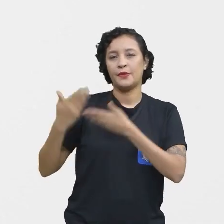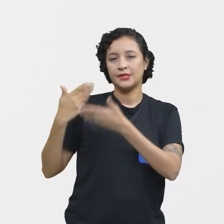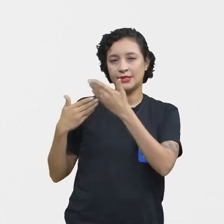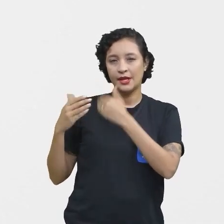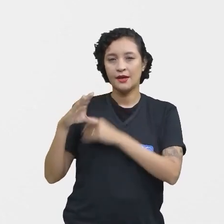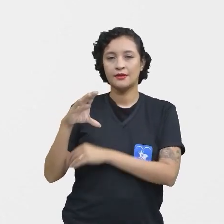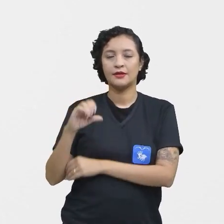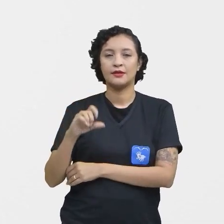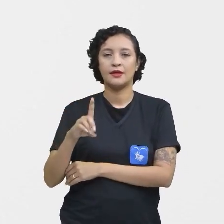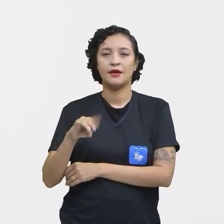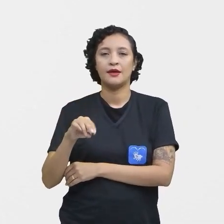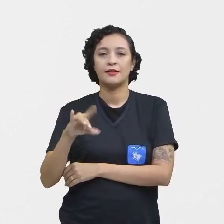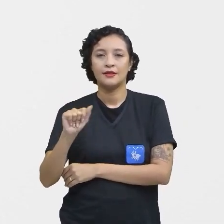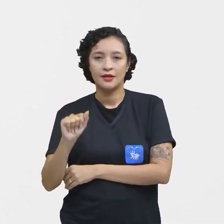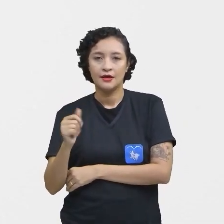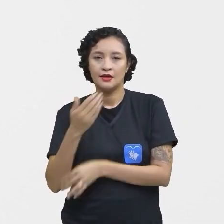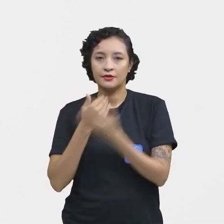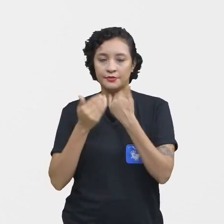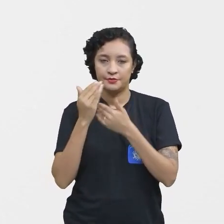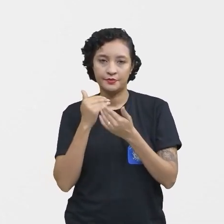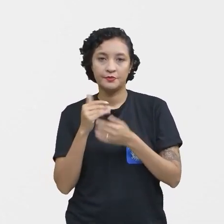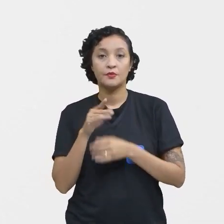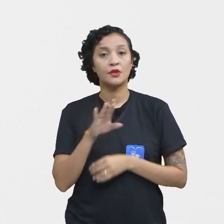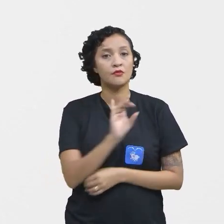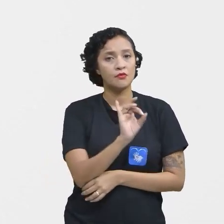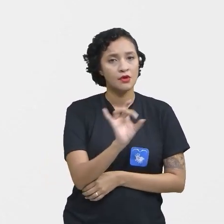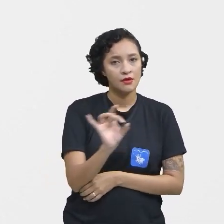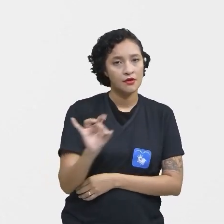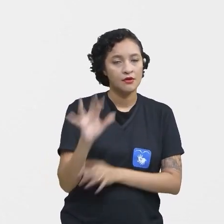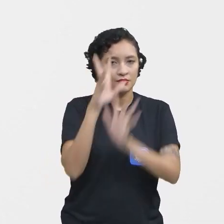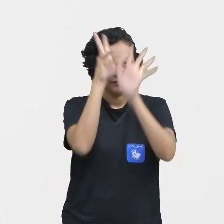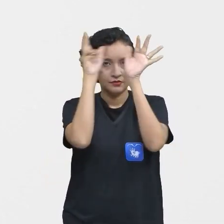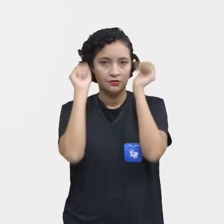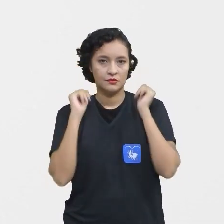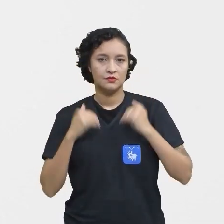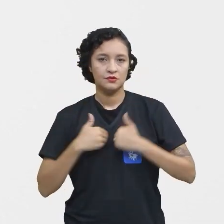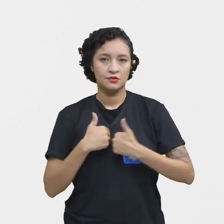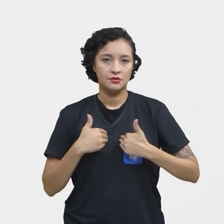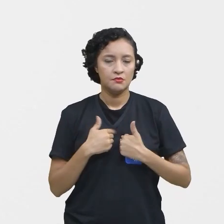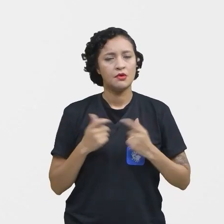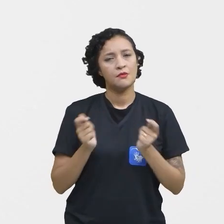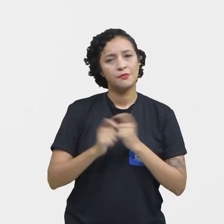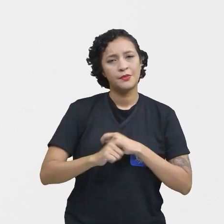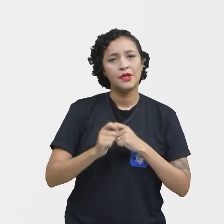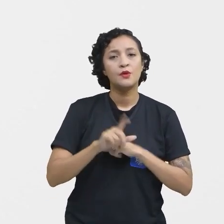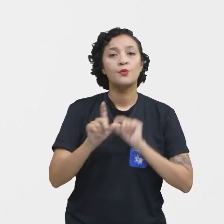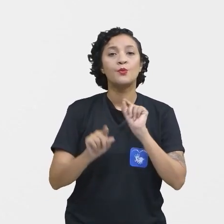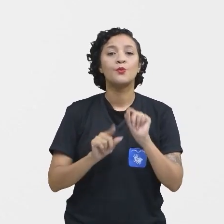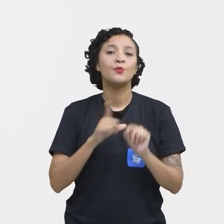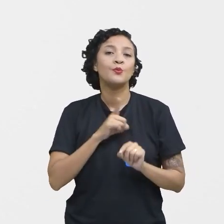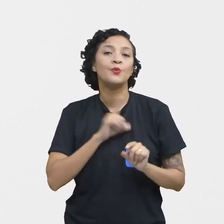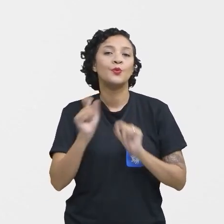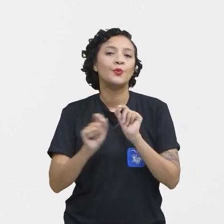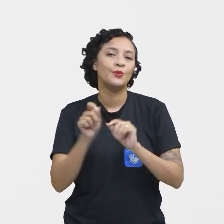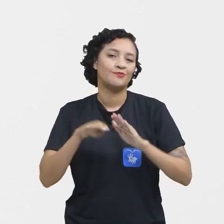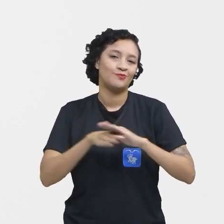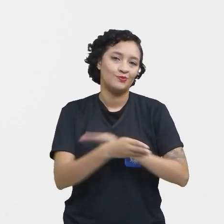alimentar. Então, cada um desses animais, eles possuem um hábito alimentar.